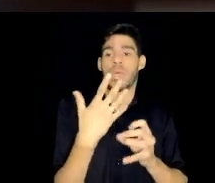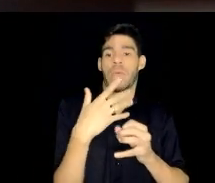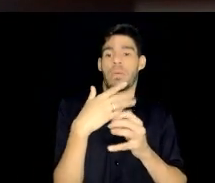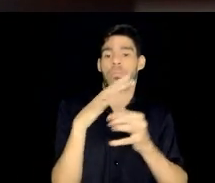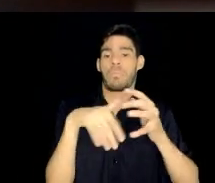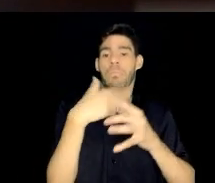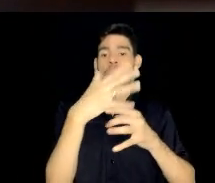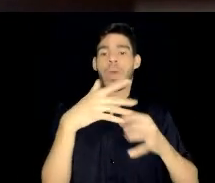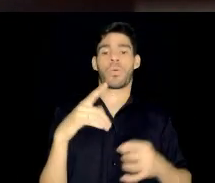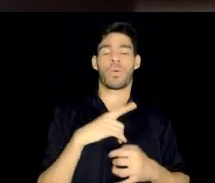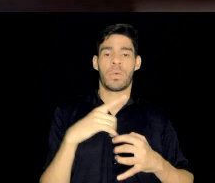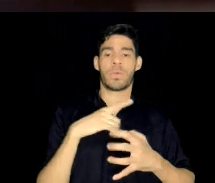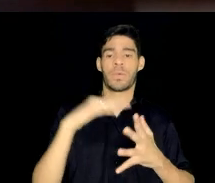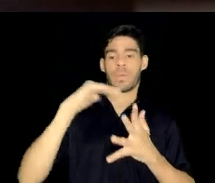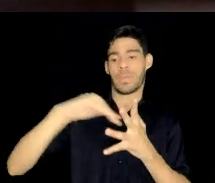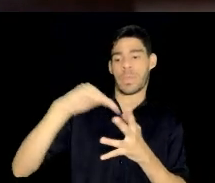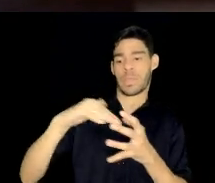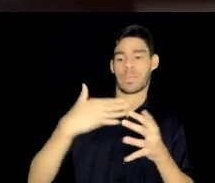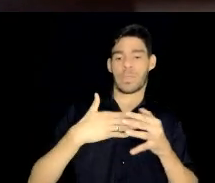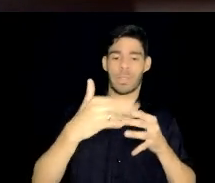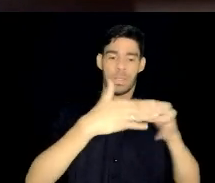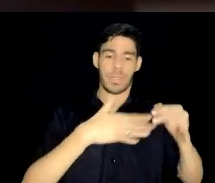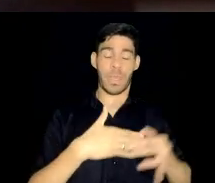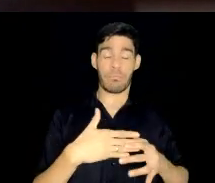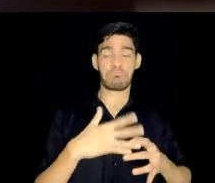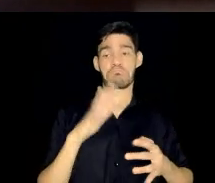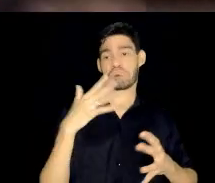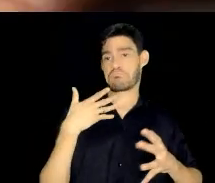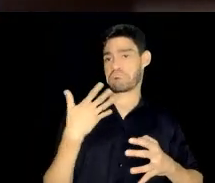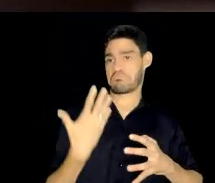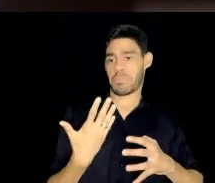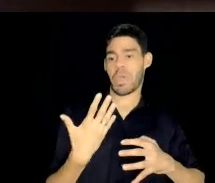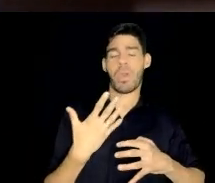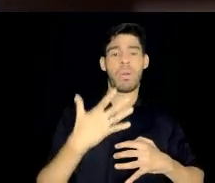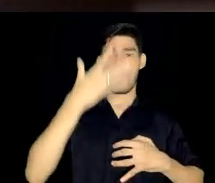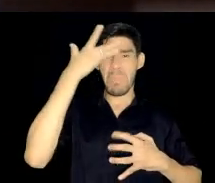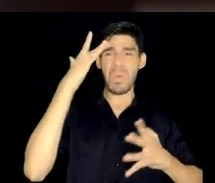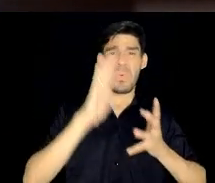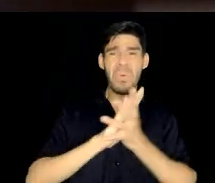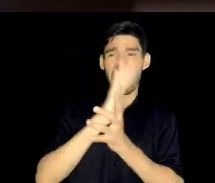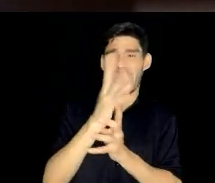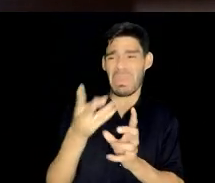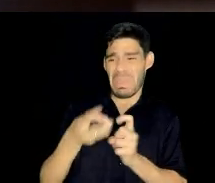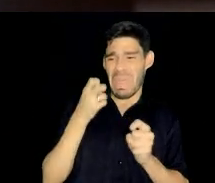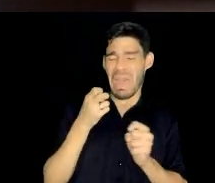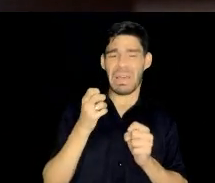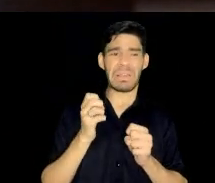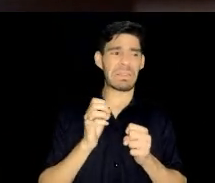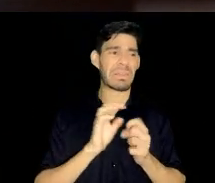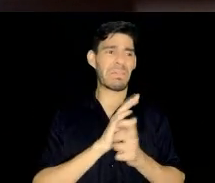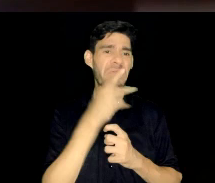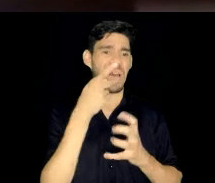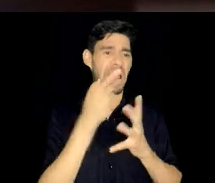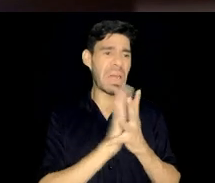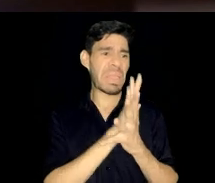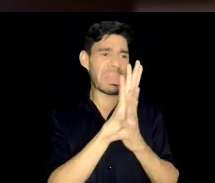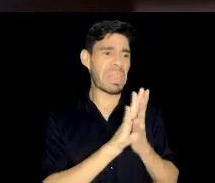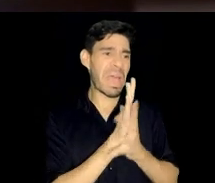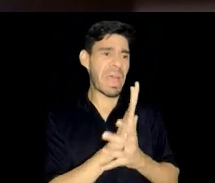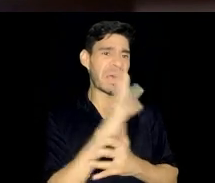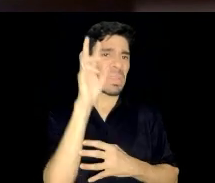uma desorganização na secretaria ou cartorária e ninguém vê, ninguém chama